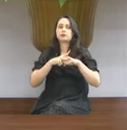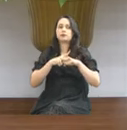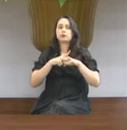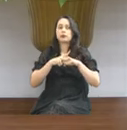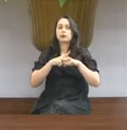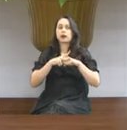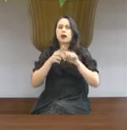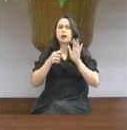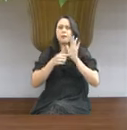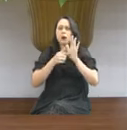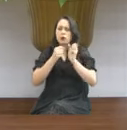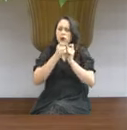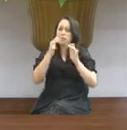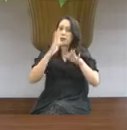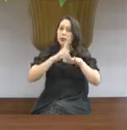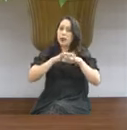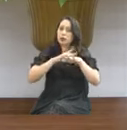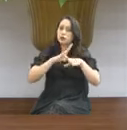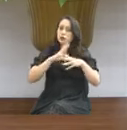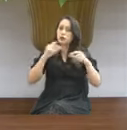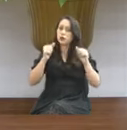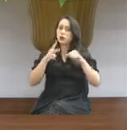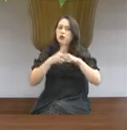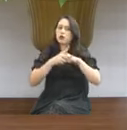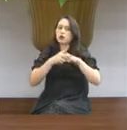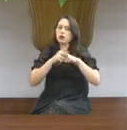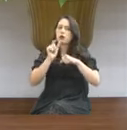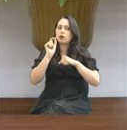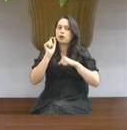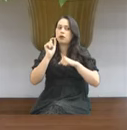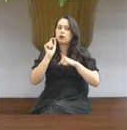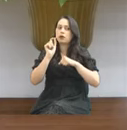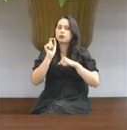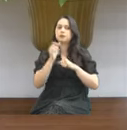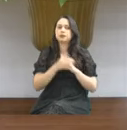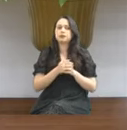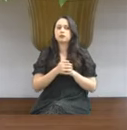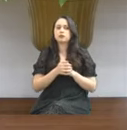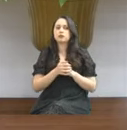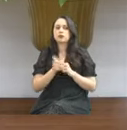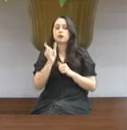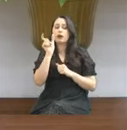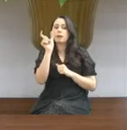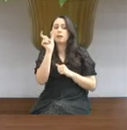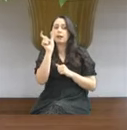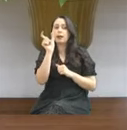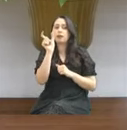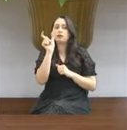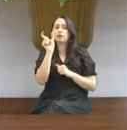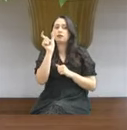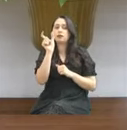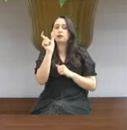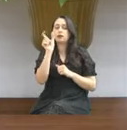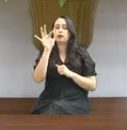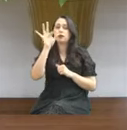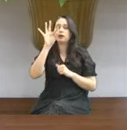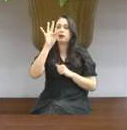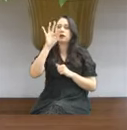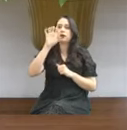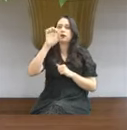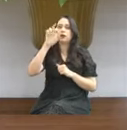curas de Jesus, que é o verbo terapeua, da onde vem a palavra moderna terapia.